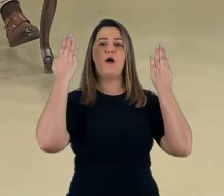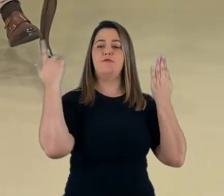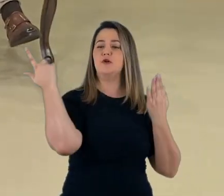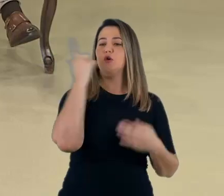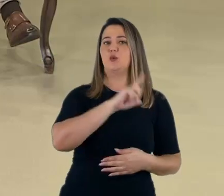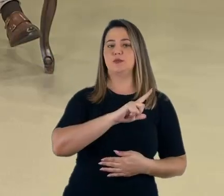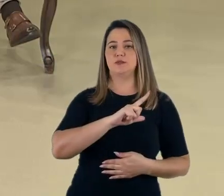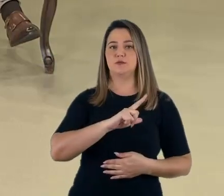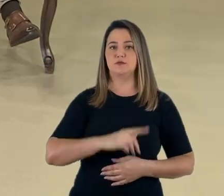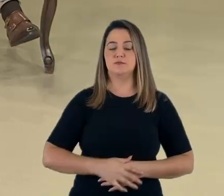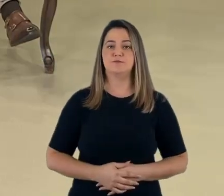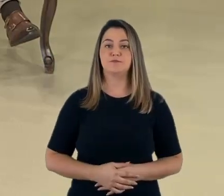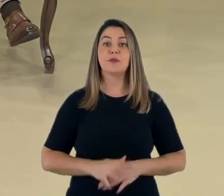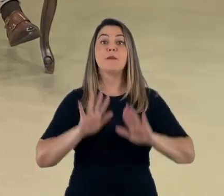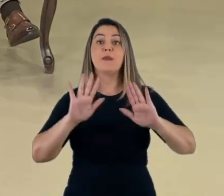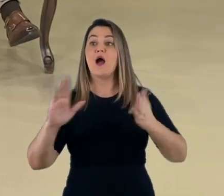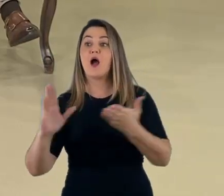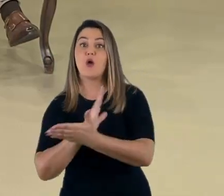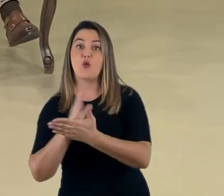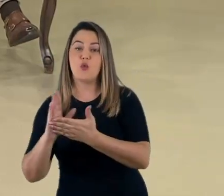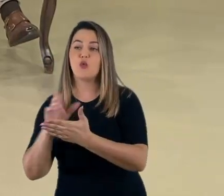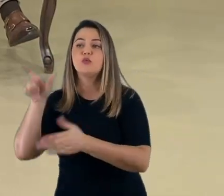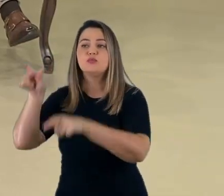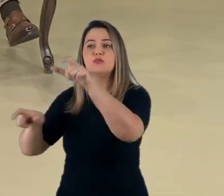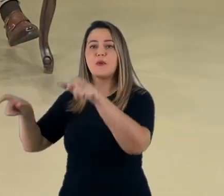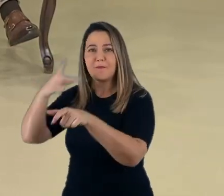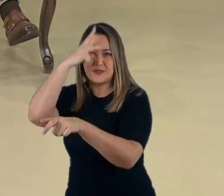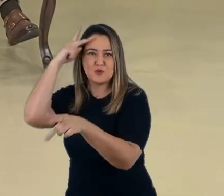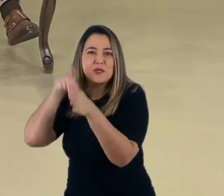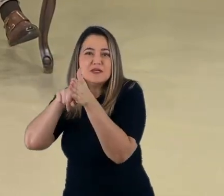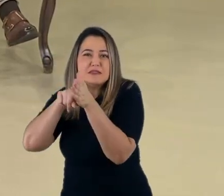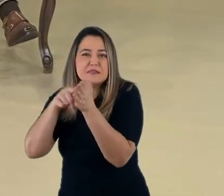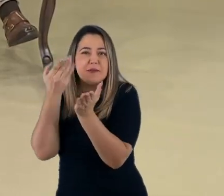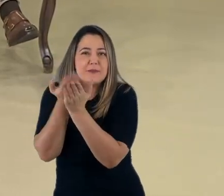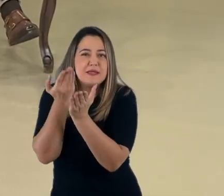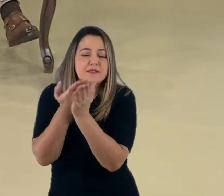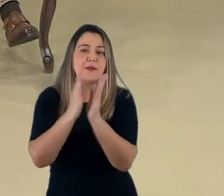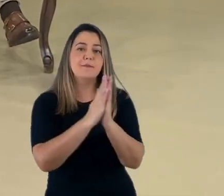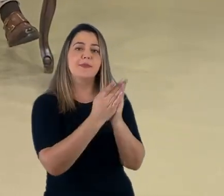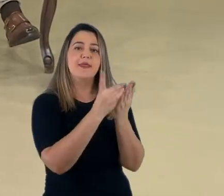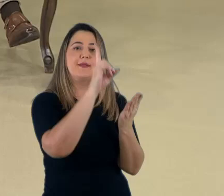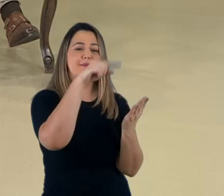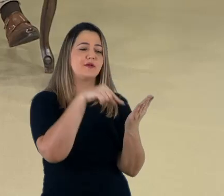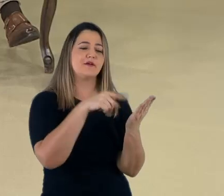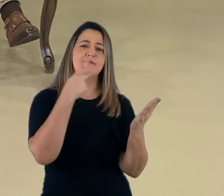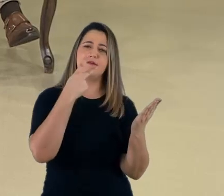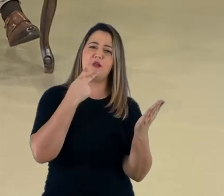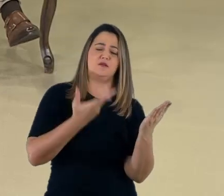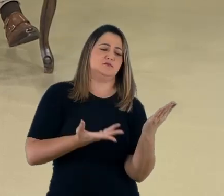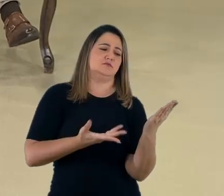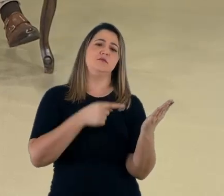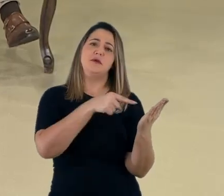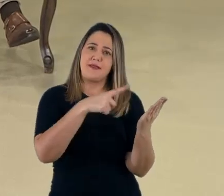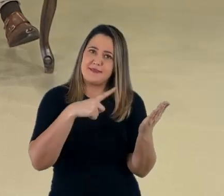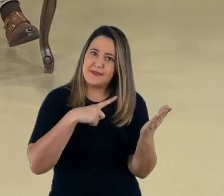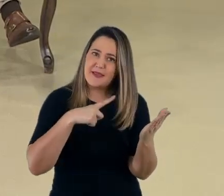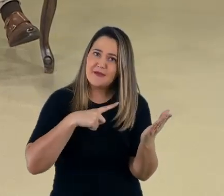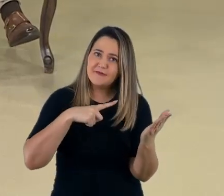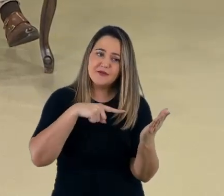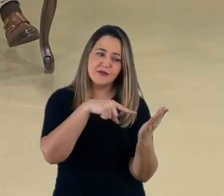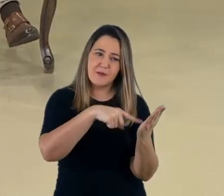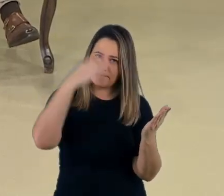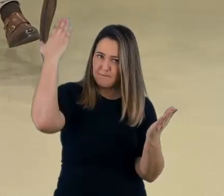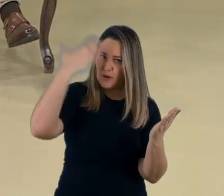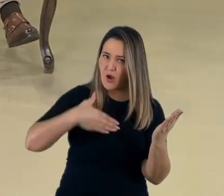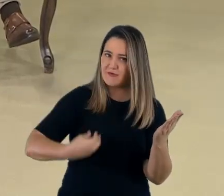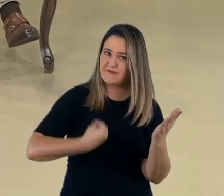grandes mistérios para os estudiosos da Bíblia ao longo de muitos séculos foi a confirmação histórica de sua existência. Eu vou explicar